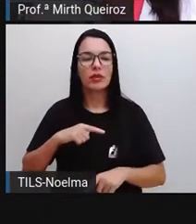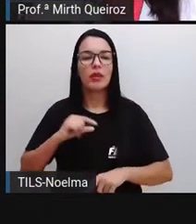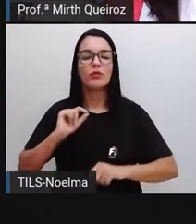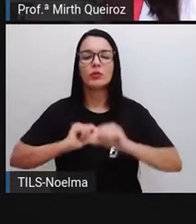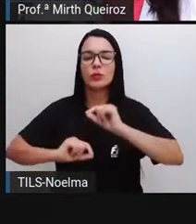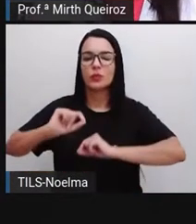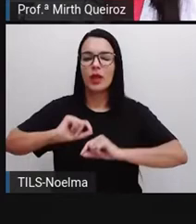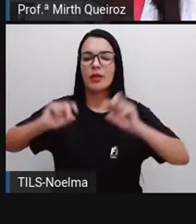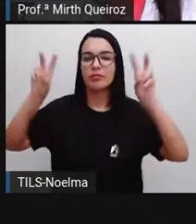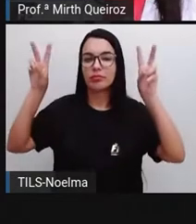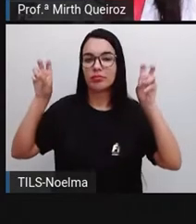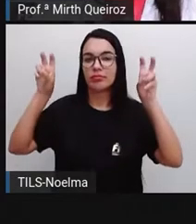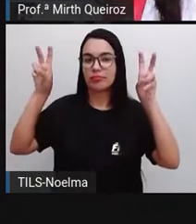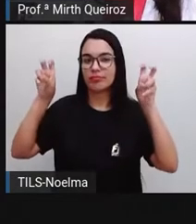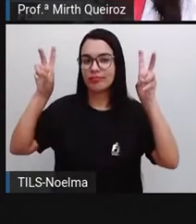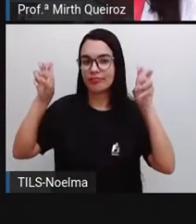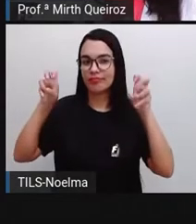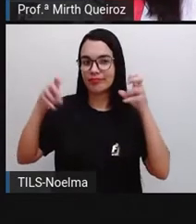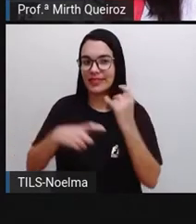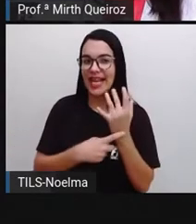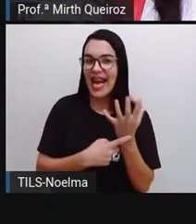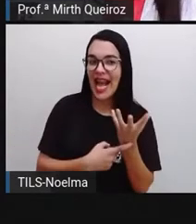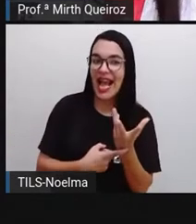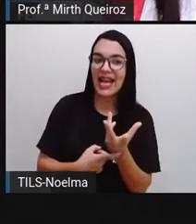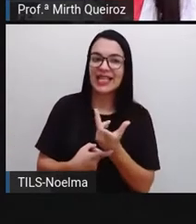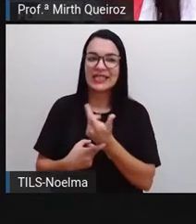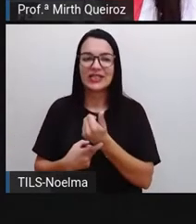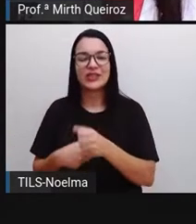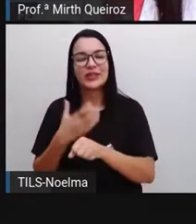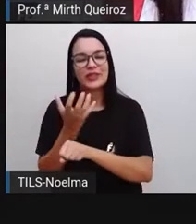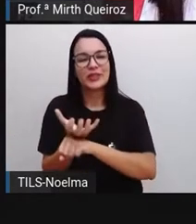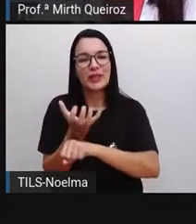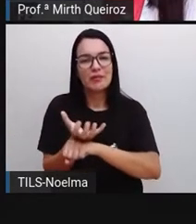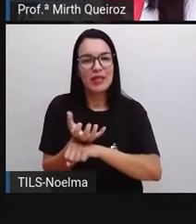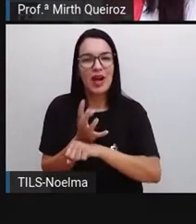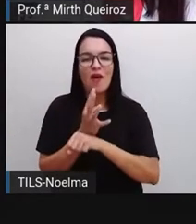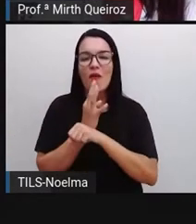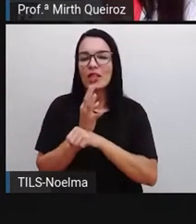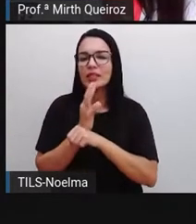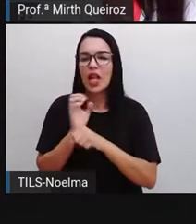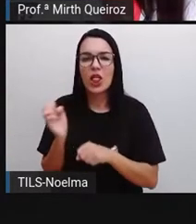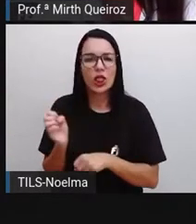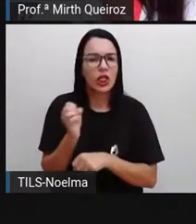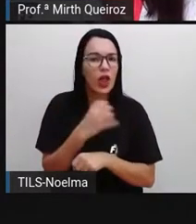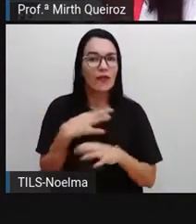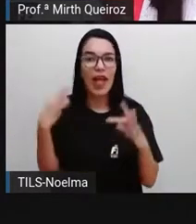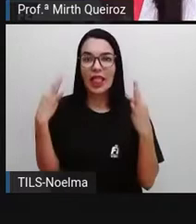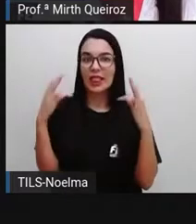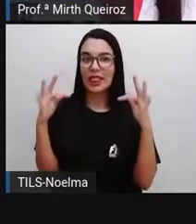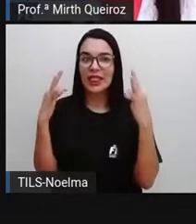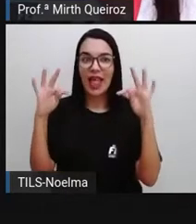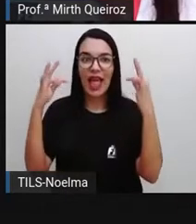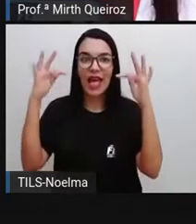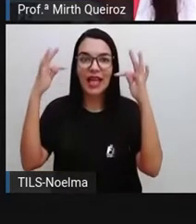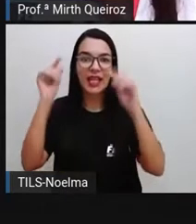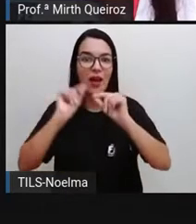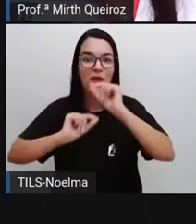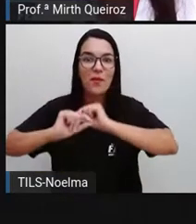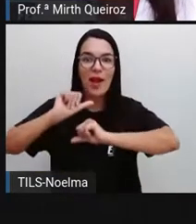trabalhar aí a disciplina de artes, conhecendo uma nova técnica aí